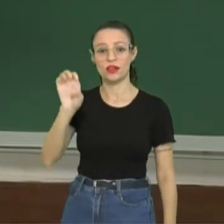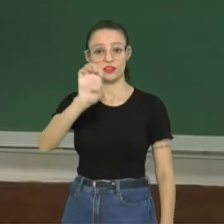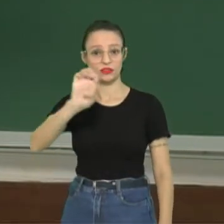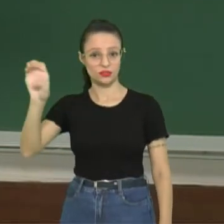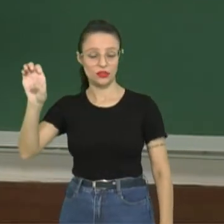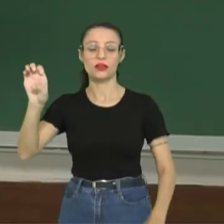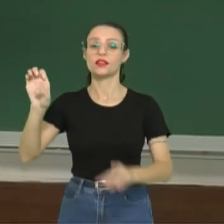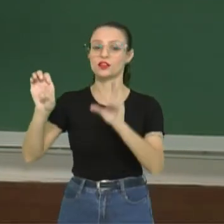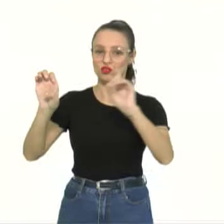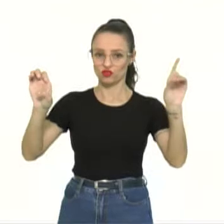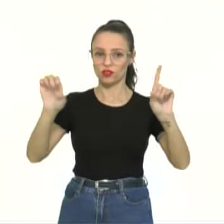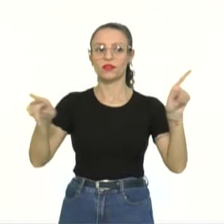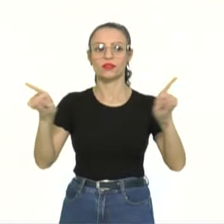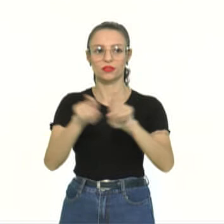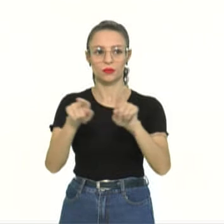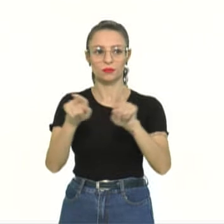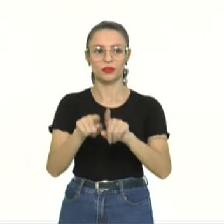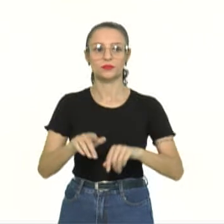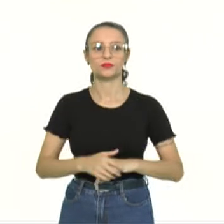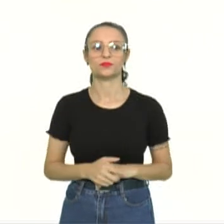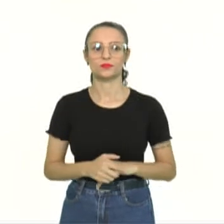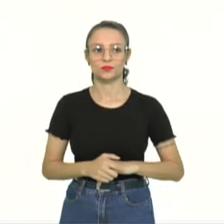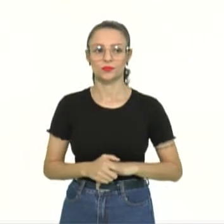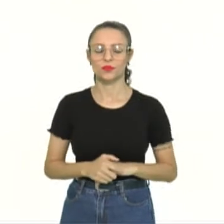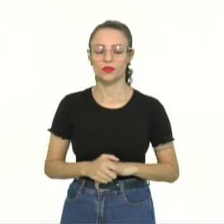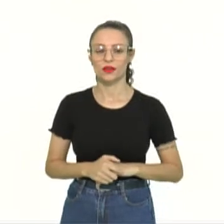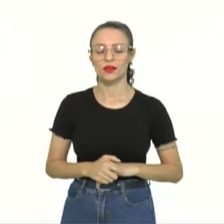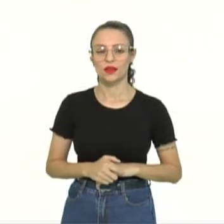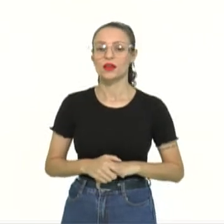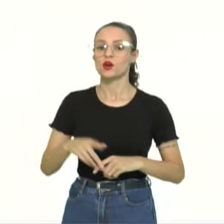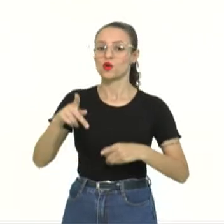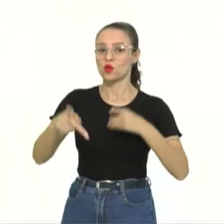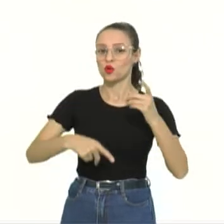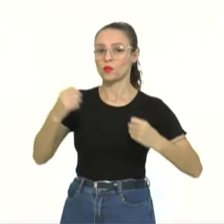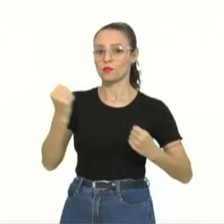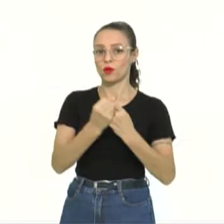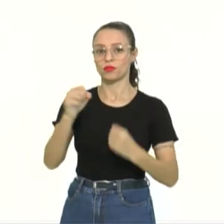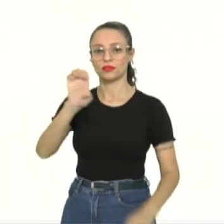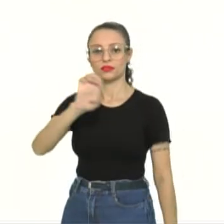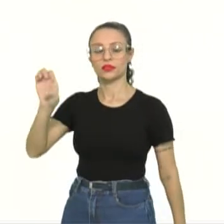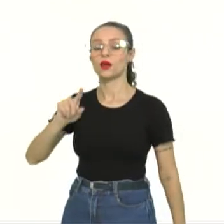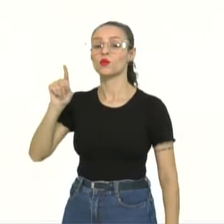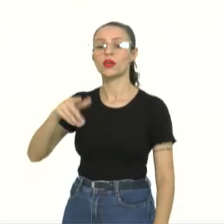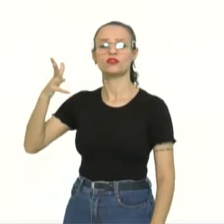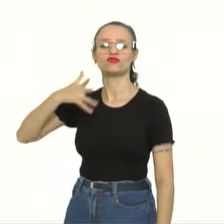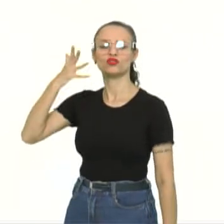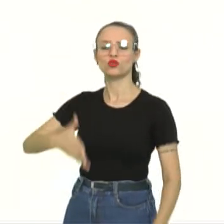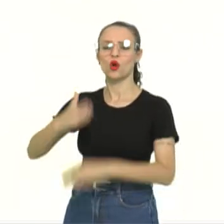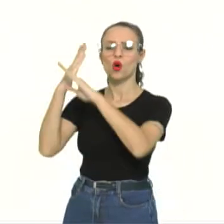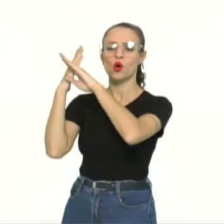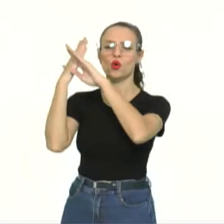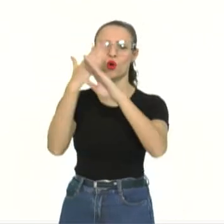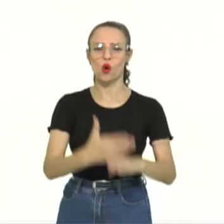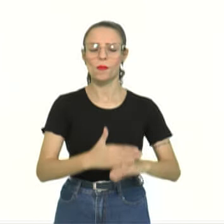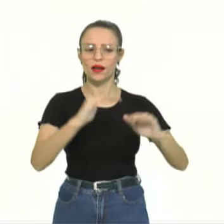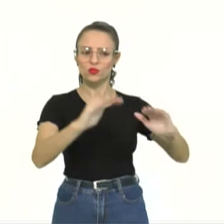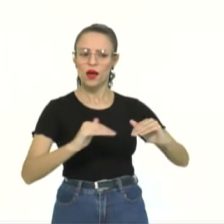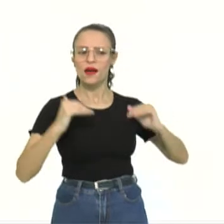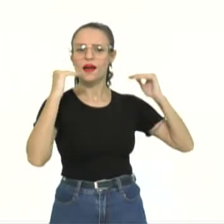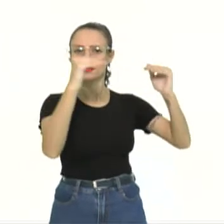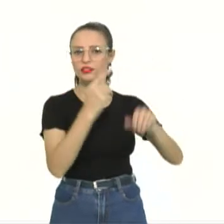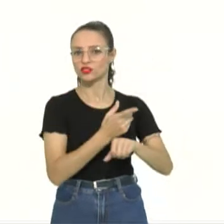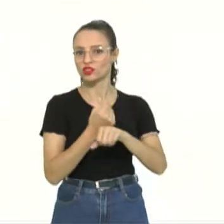da esquerda como no campo da direita o populismo de esquerda um discurso de combate a elite Econômica